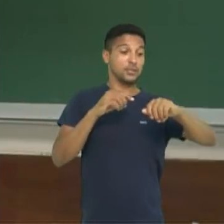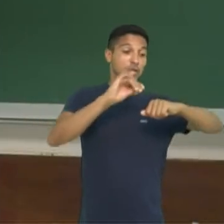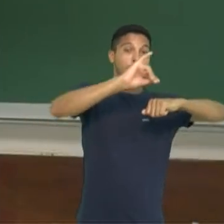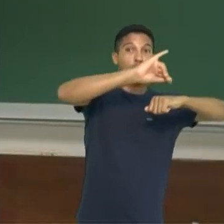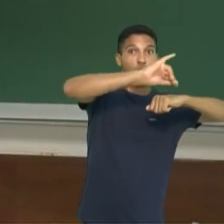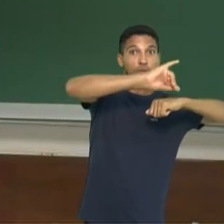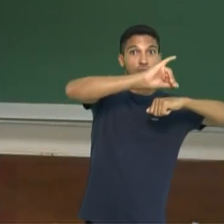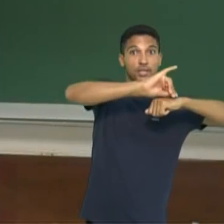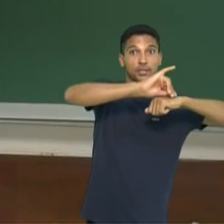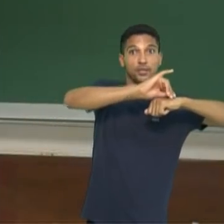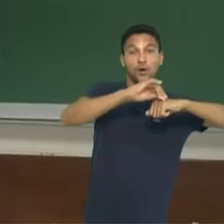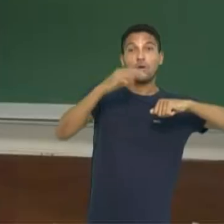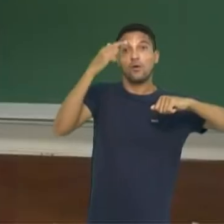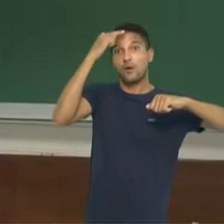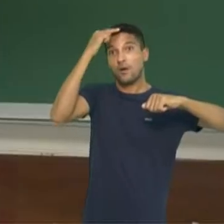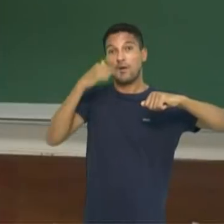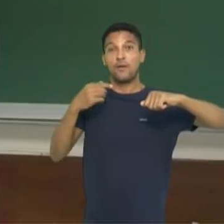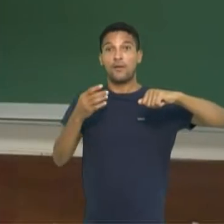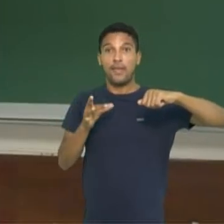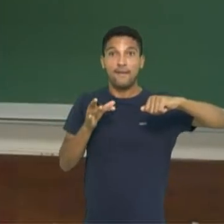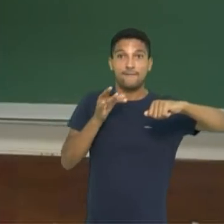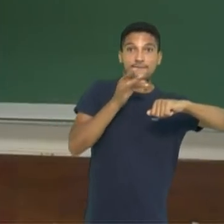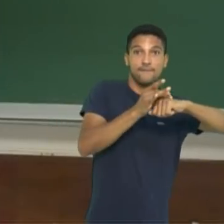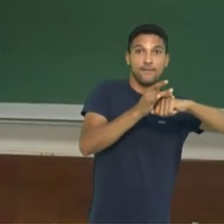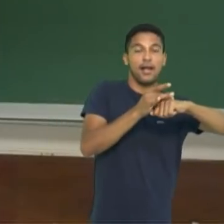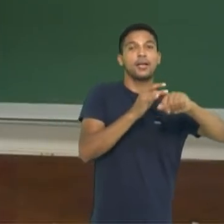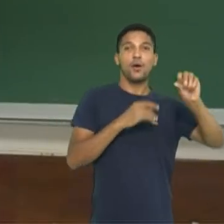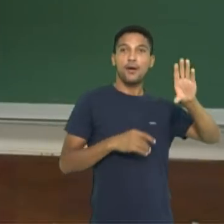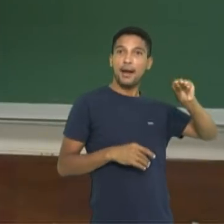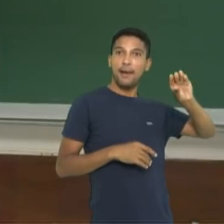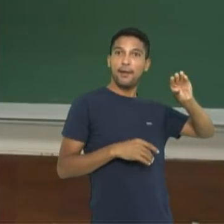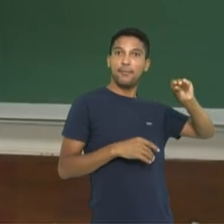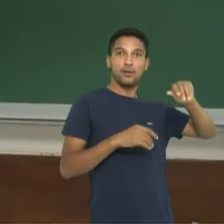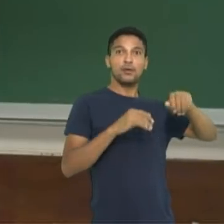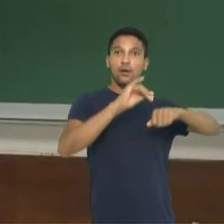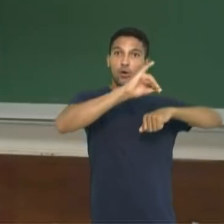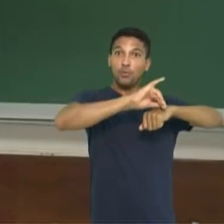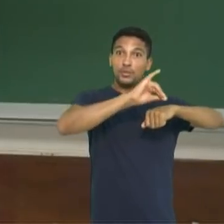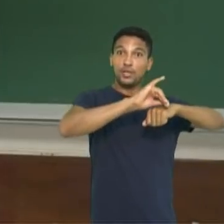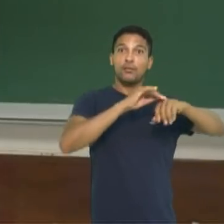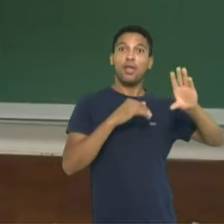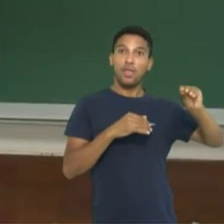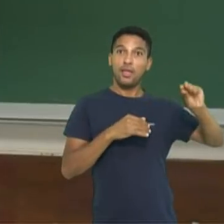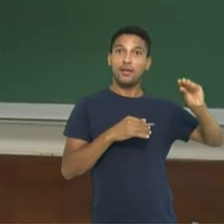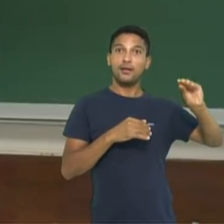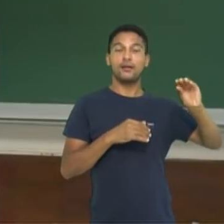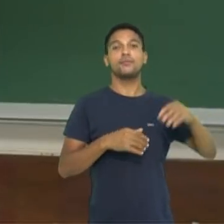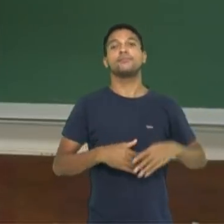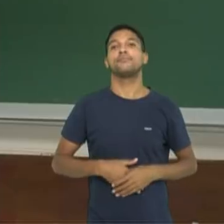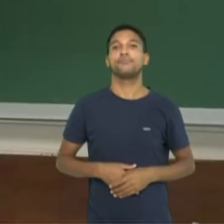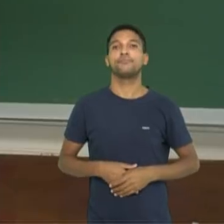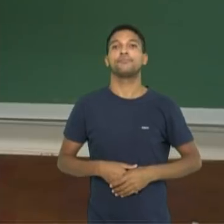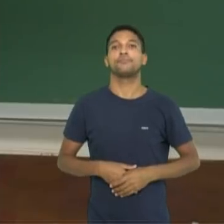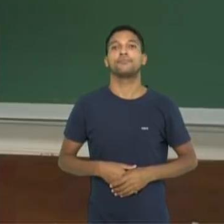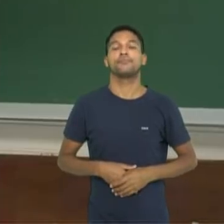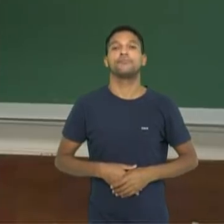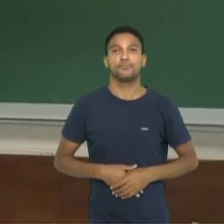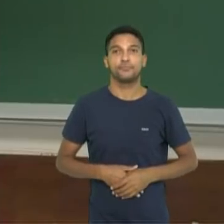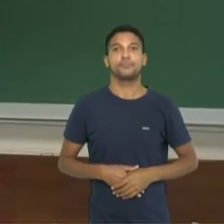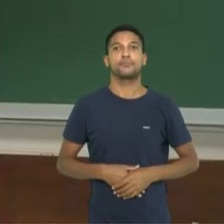objeto, ao jornal The New York Times, nós temos uma personificação, certo? Outro nome da personificação,